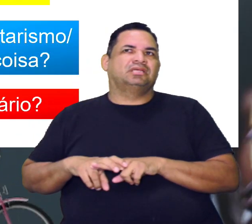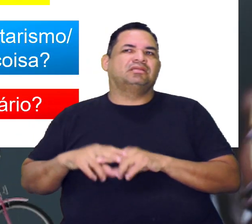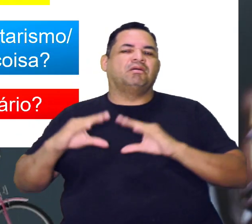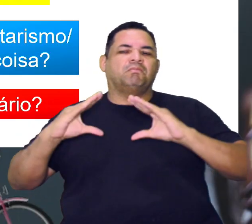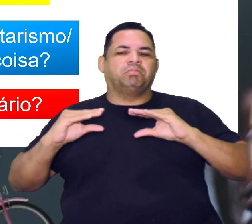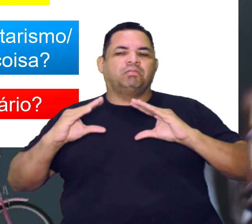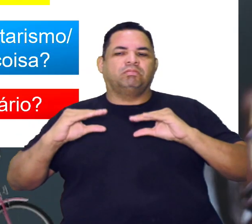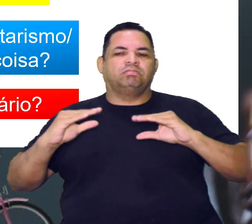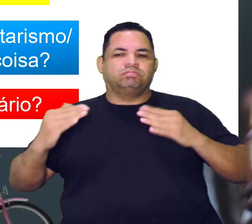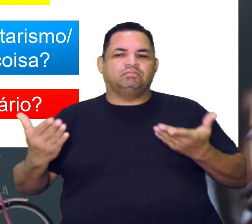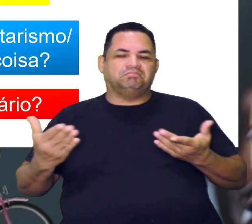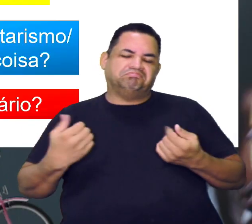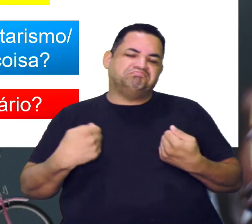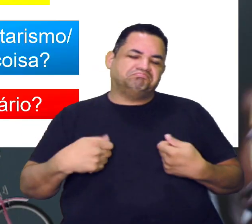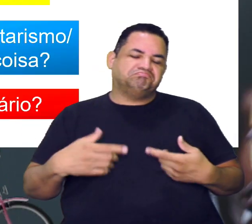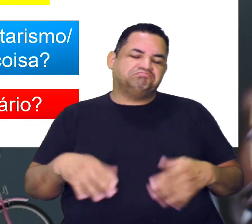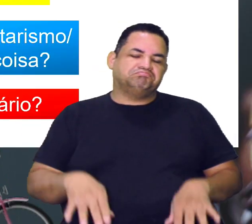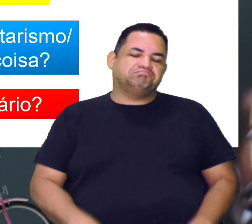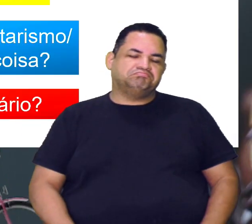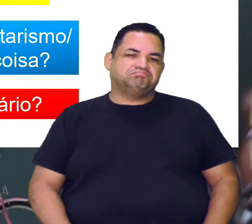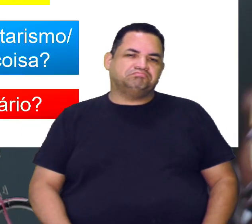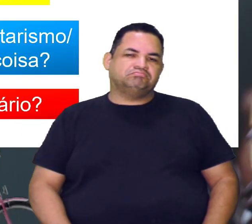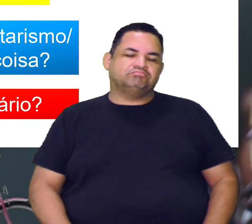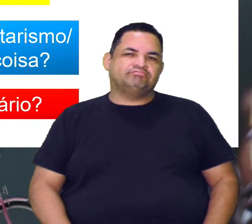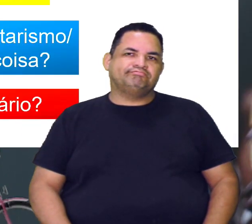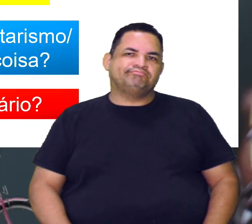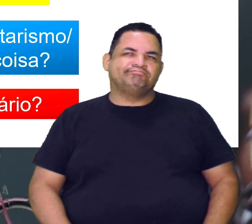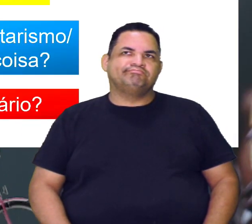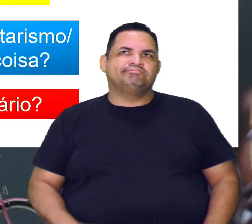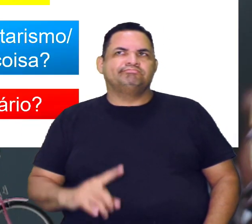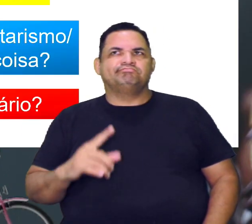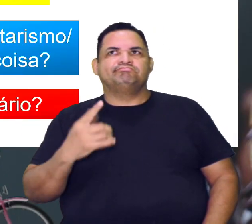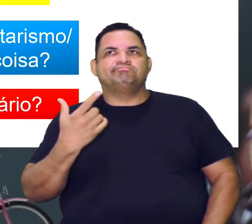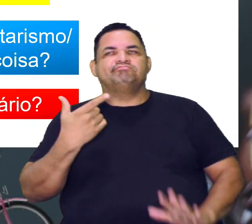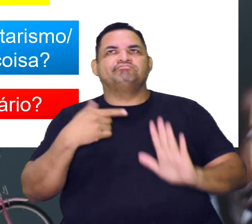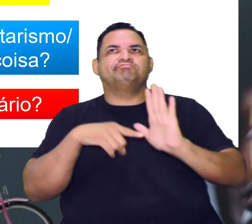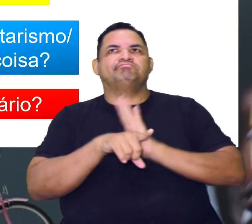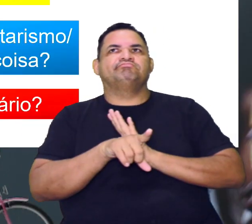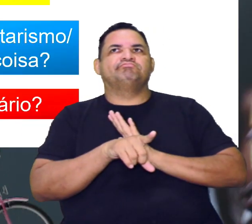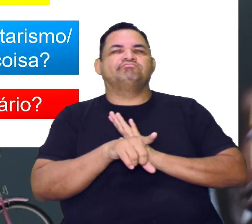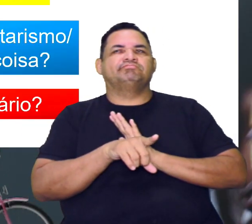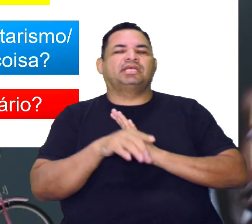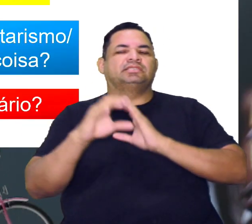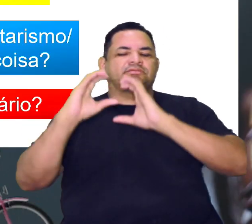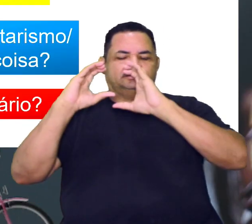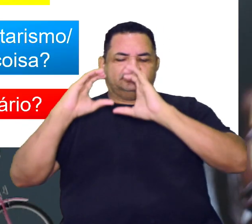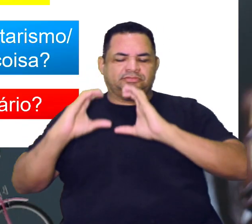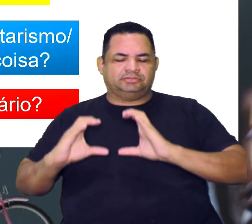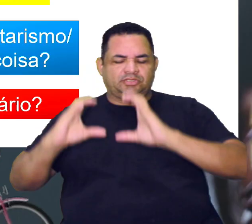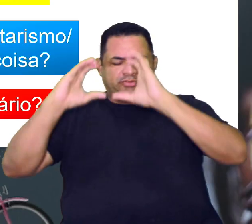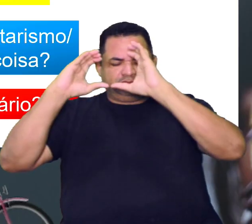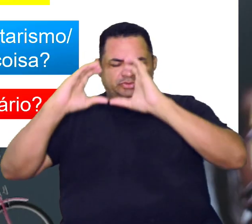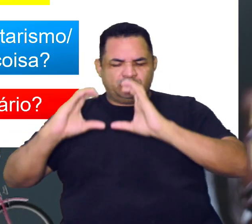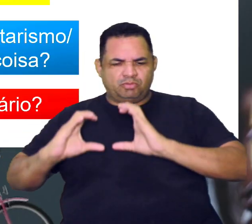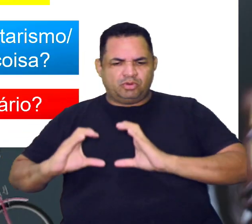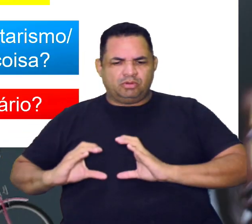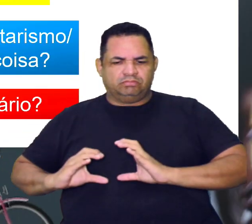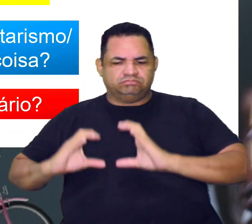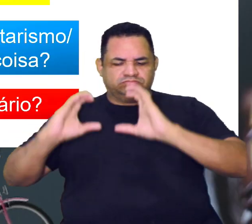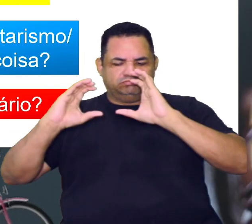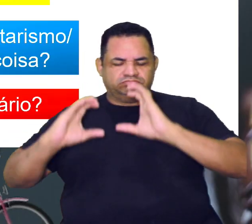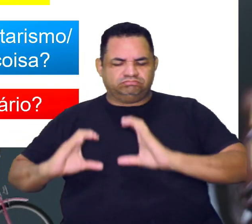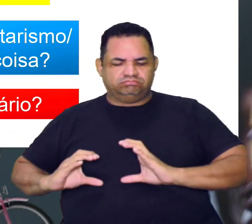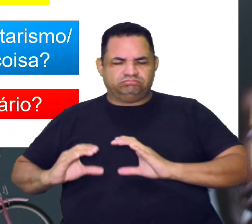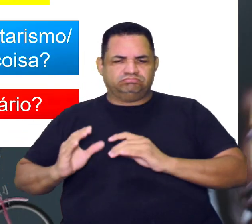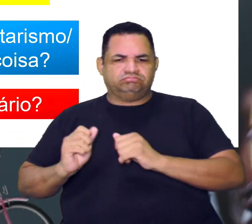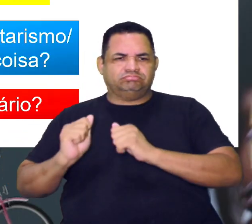sofá? Pode ser. Outro questionamento, esse comportamento sedentário, esse sedentarismo ou